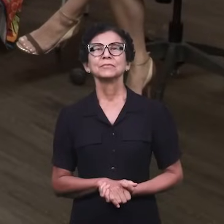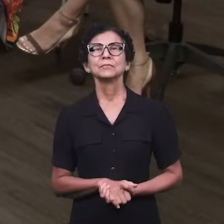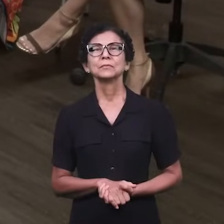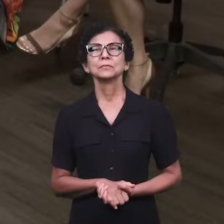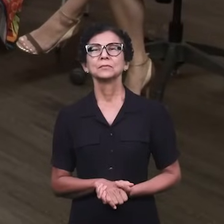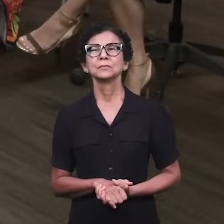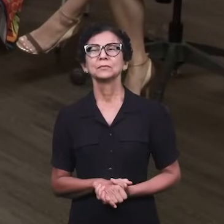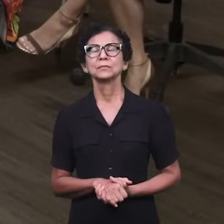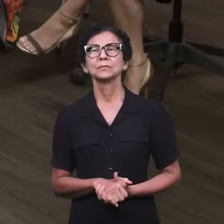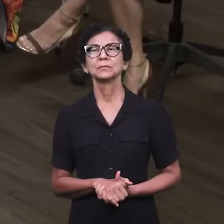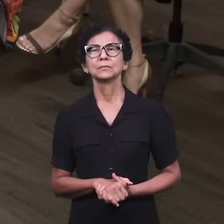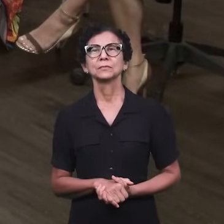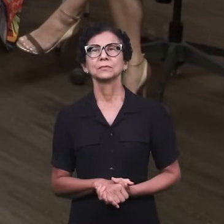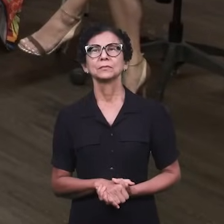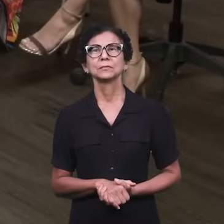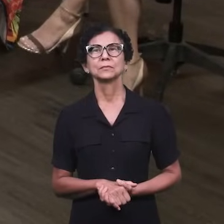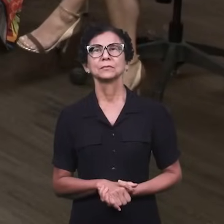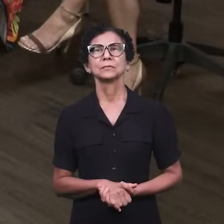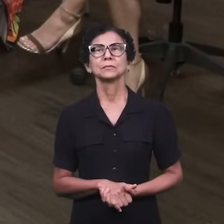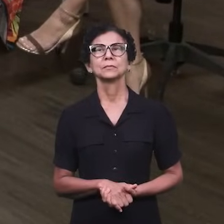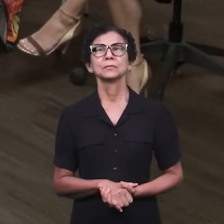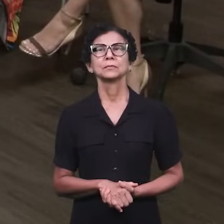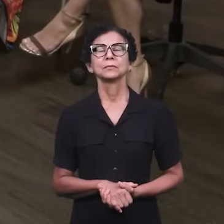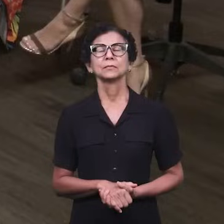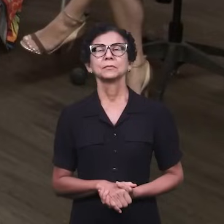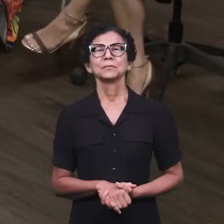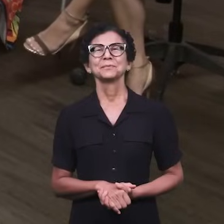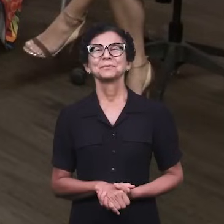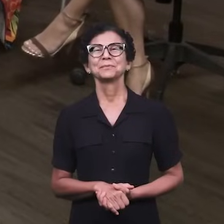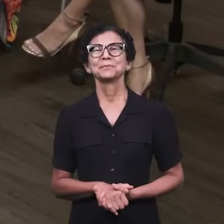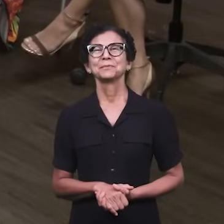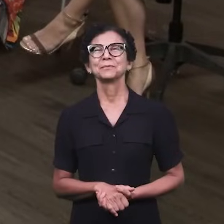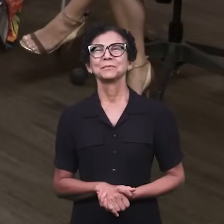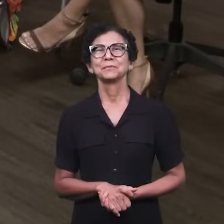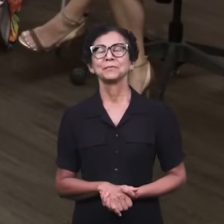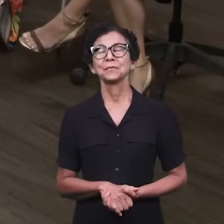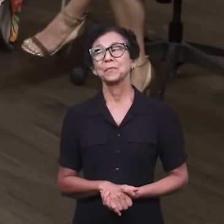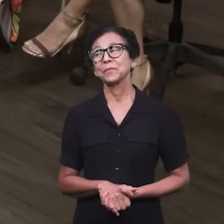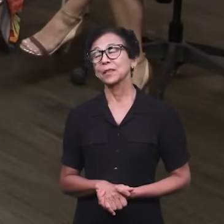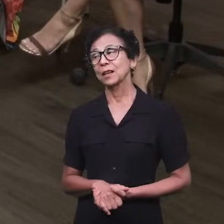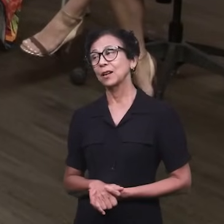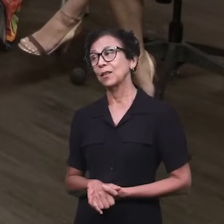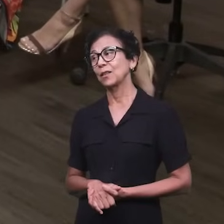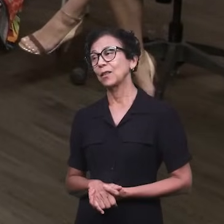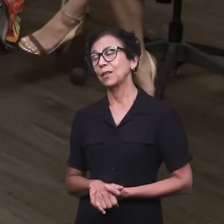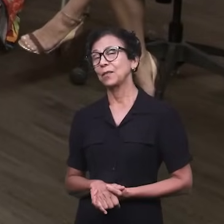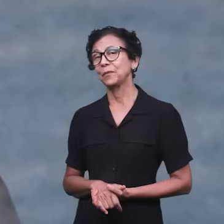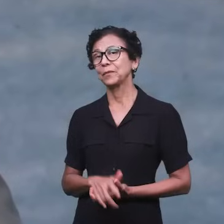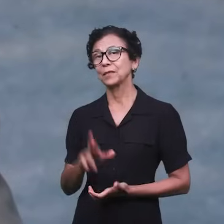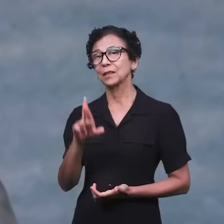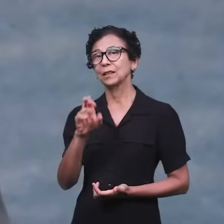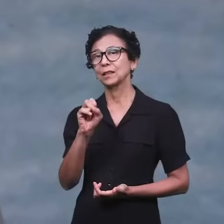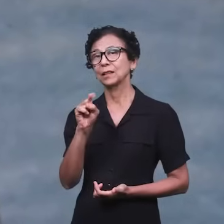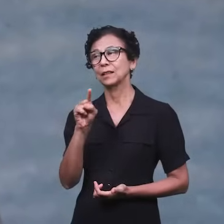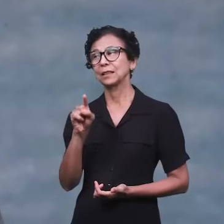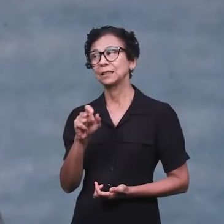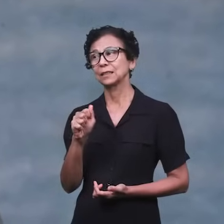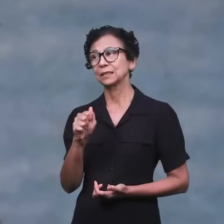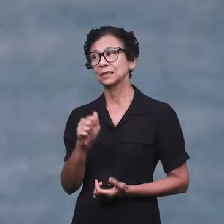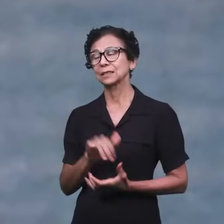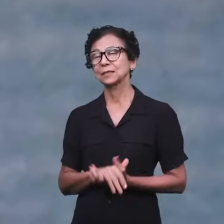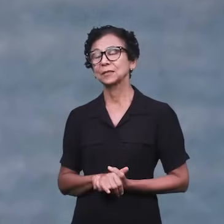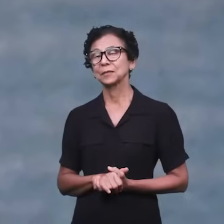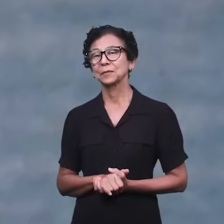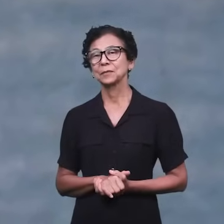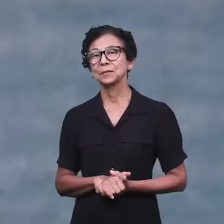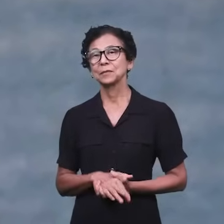chamar o pastor né para trazer uma palavra isso muito bem tá Raissa aqui me ajudando na condução do programa